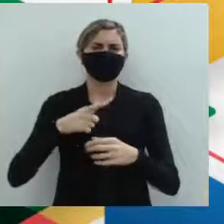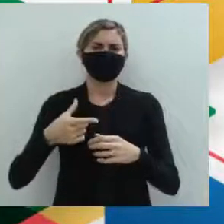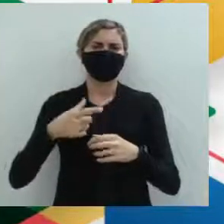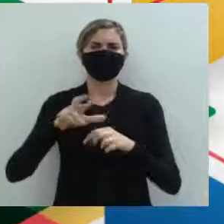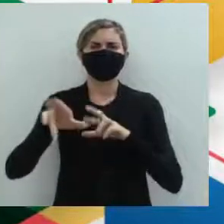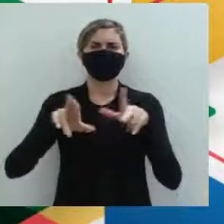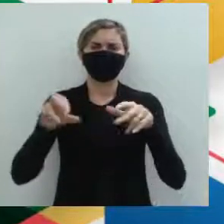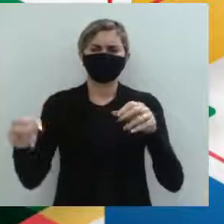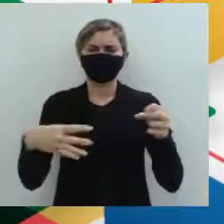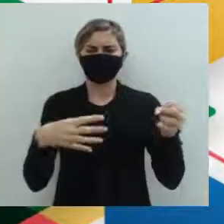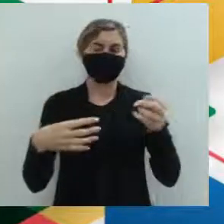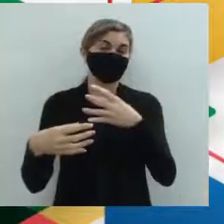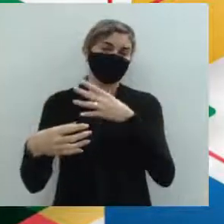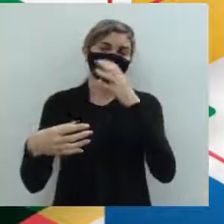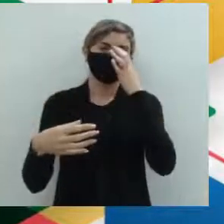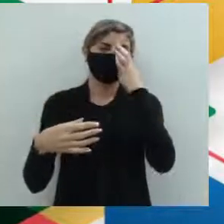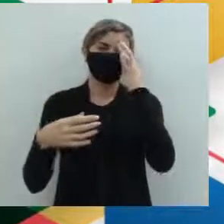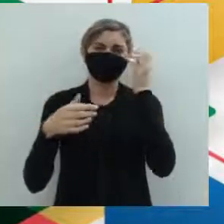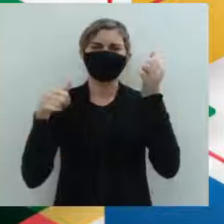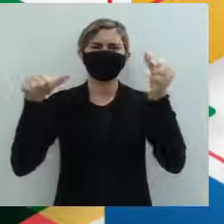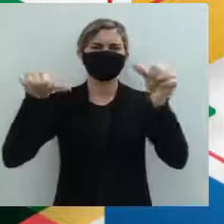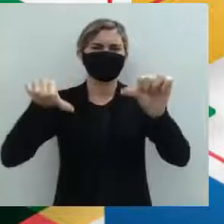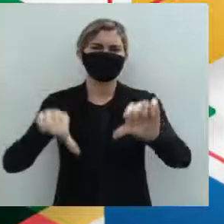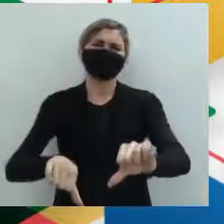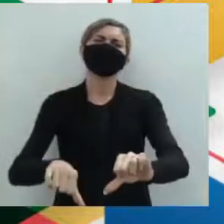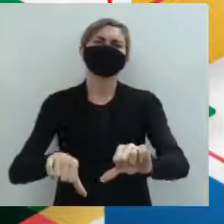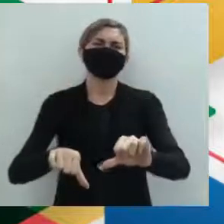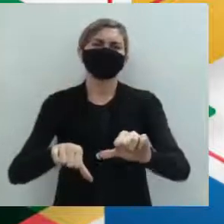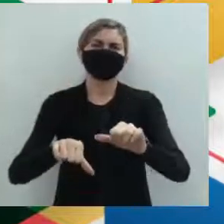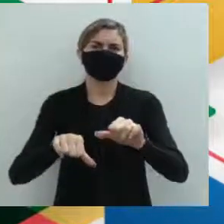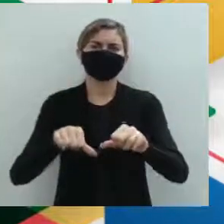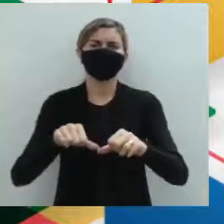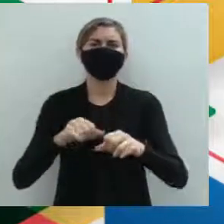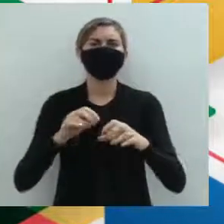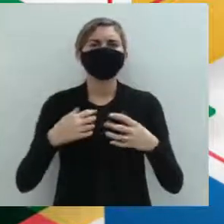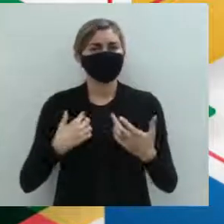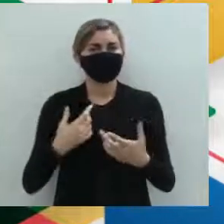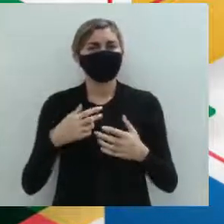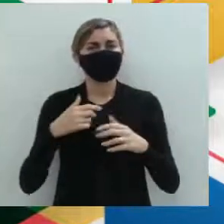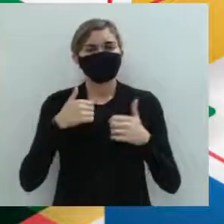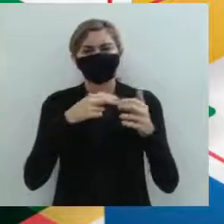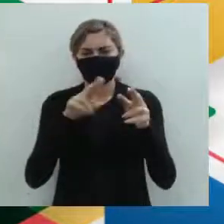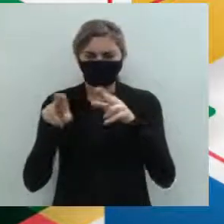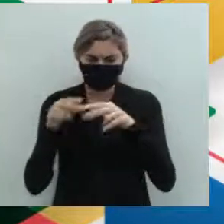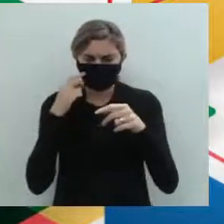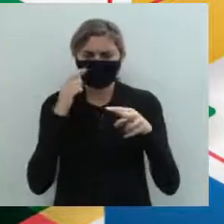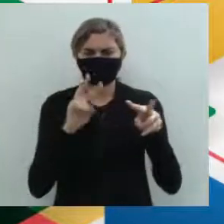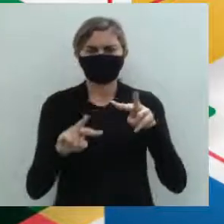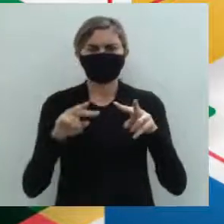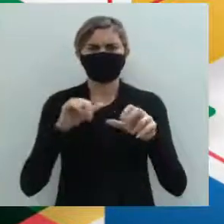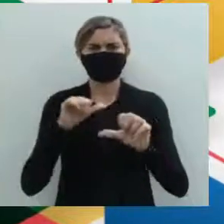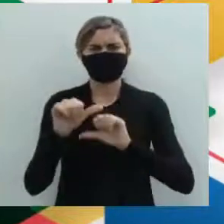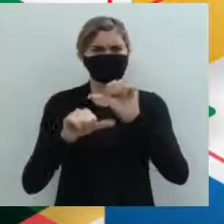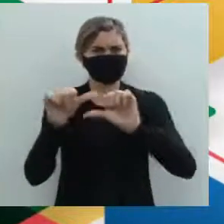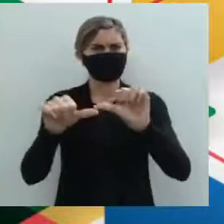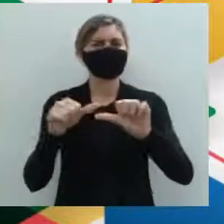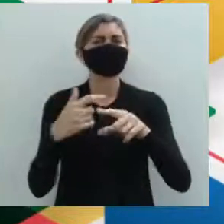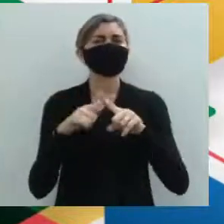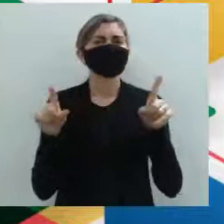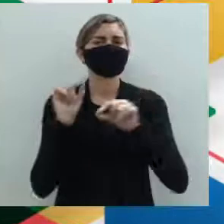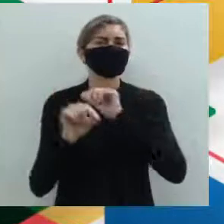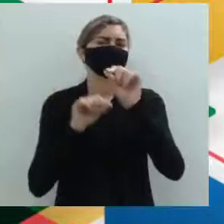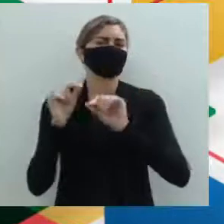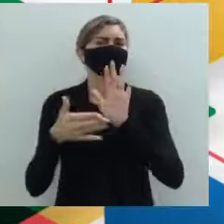de modernidade, a precarização extrema. Uberizados estão em ebulição. Mas o